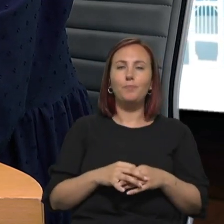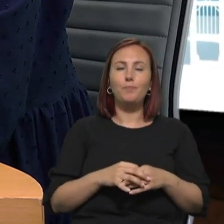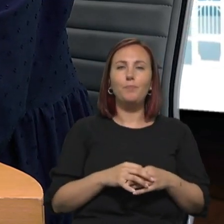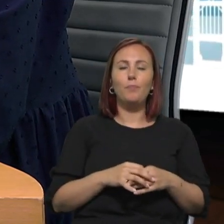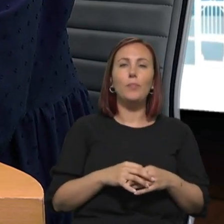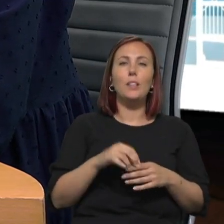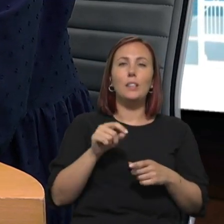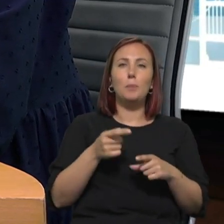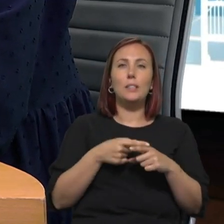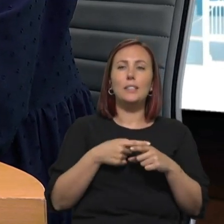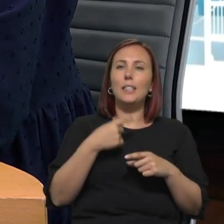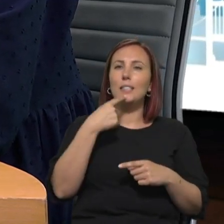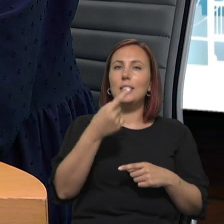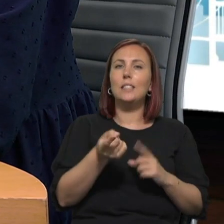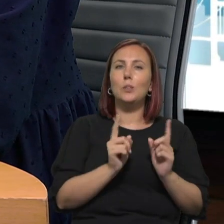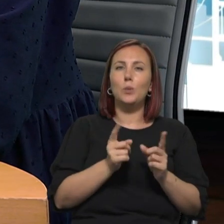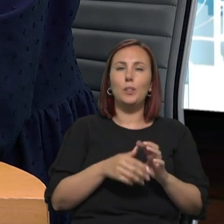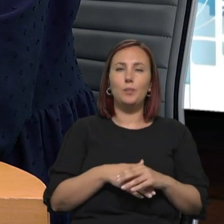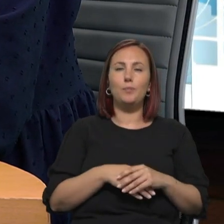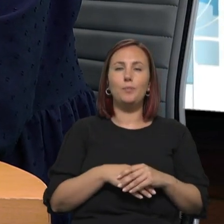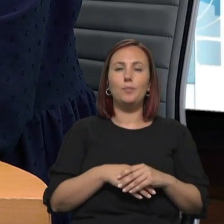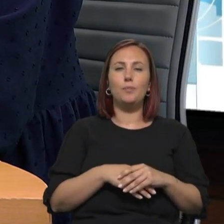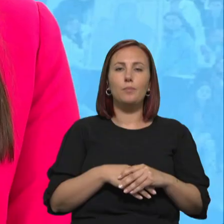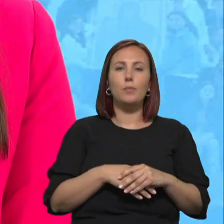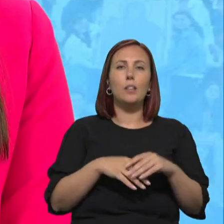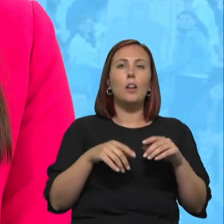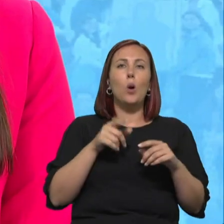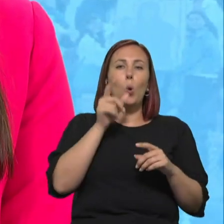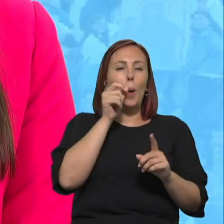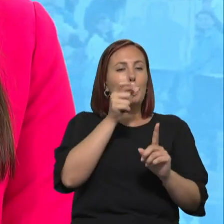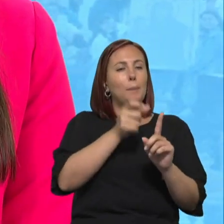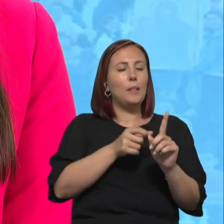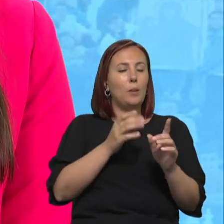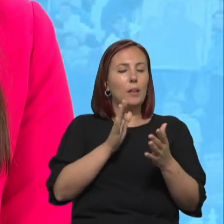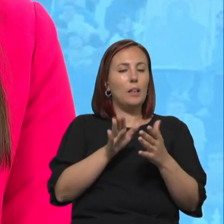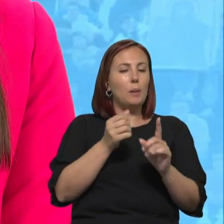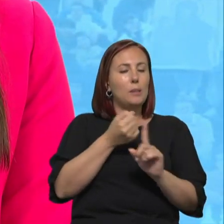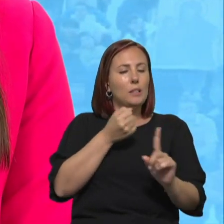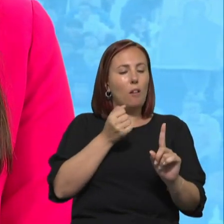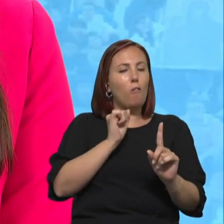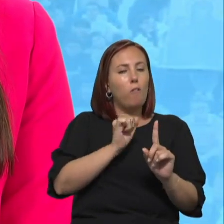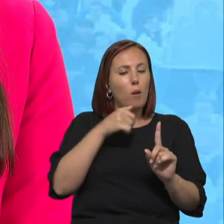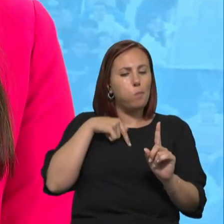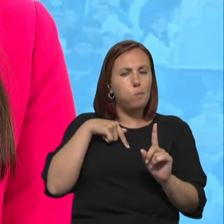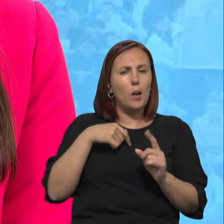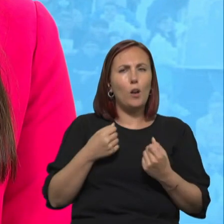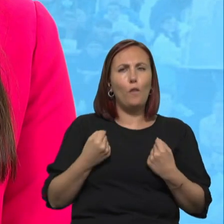interessante também dizer que ele tinha um sentido de missão muito, muito forte. Ele